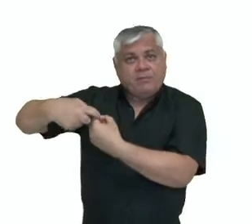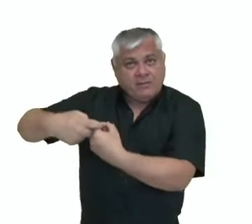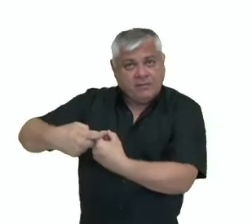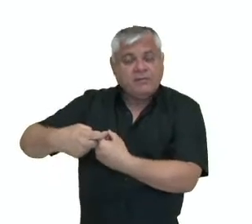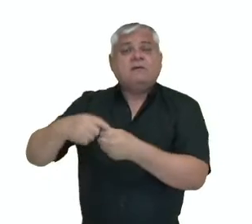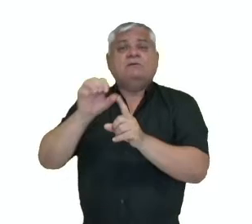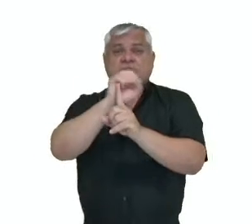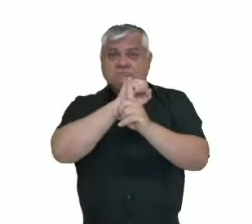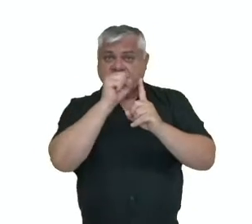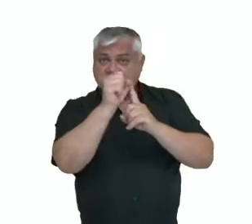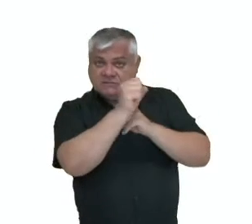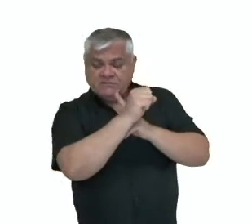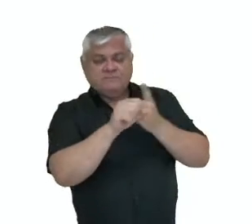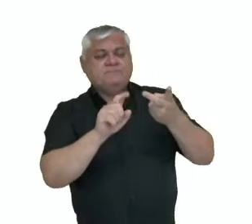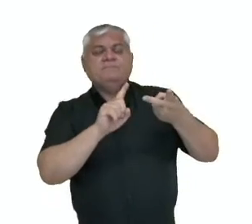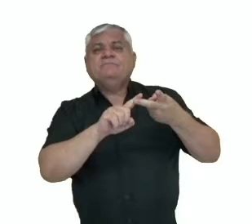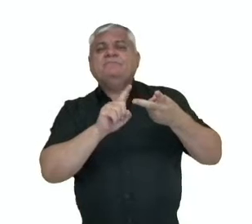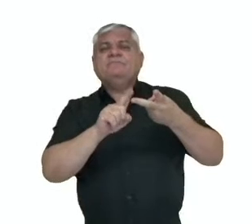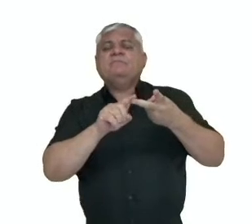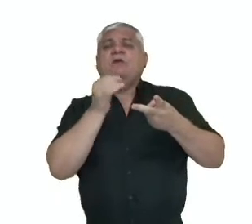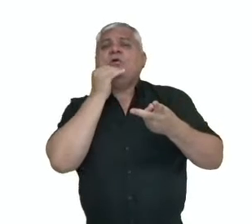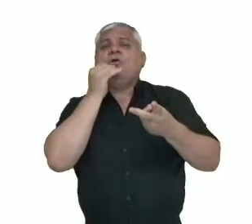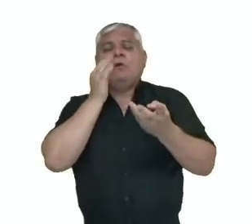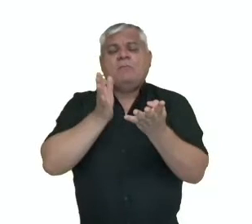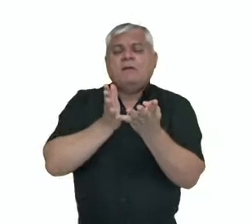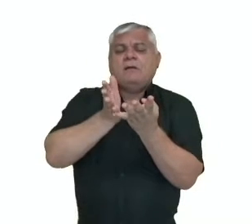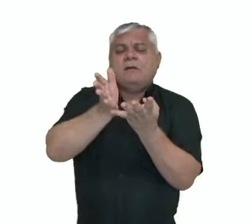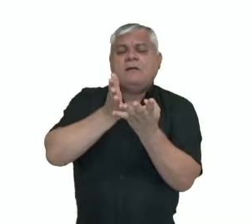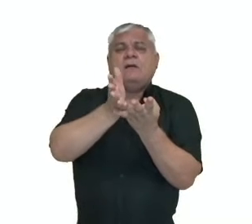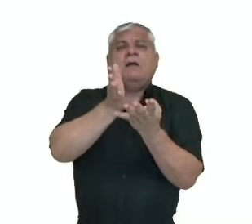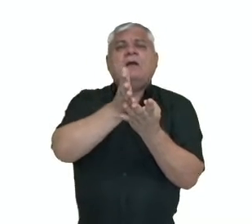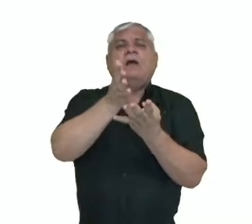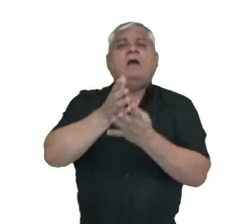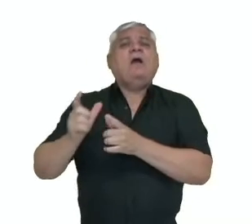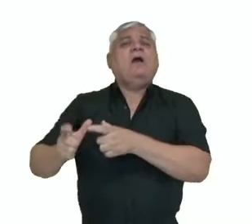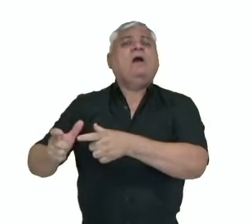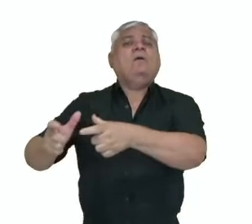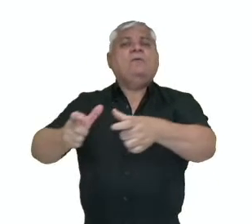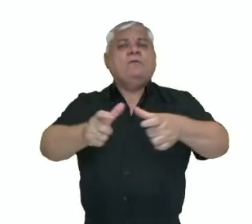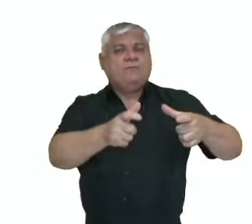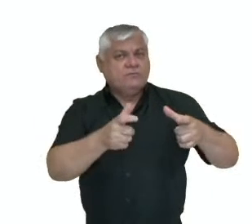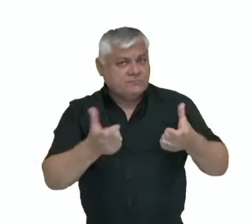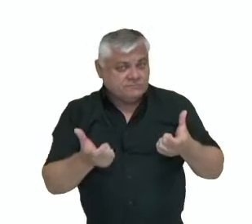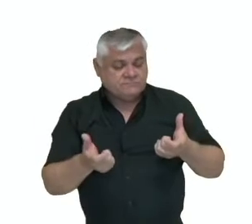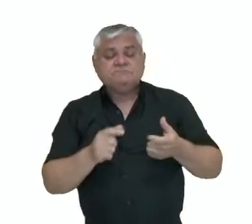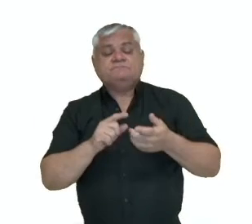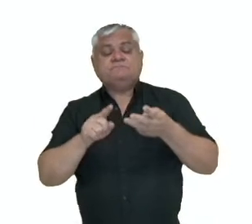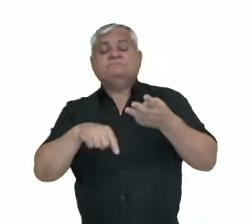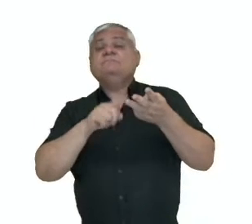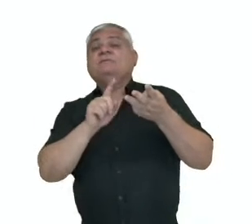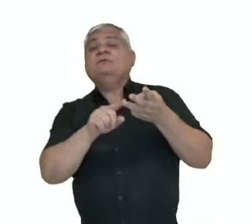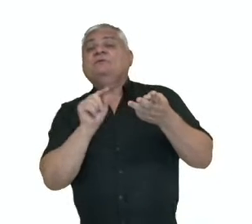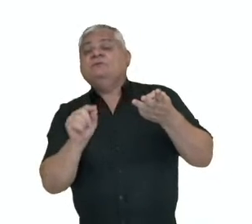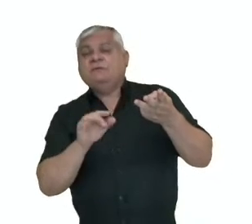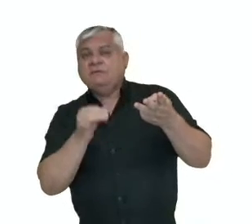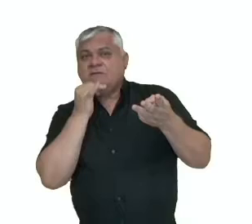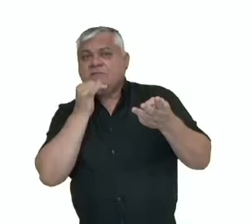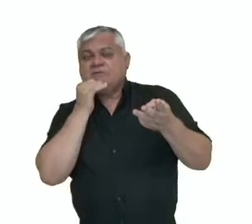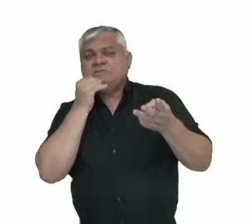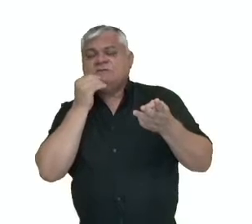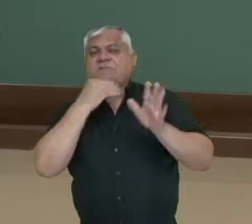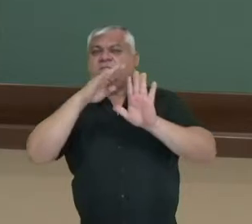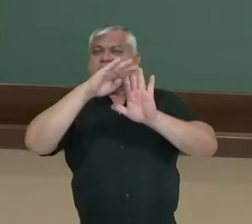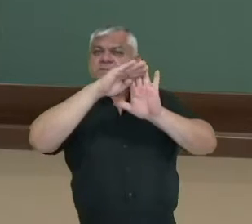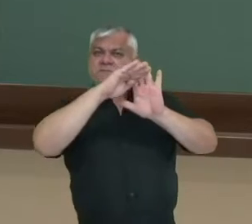sociedade, entender quais os ramos de atuação que podemos ter das cooperativas e compreender os